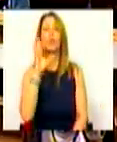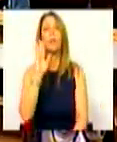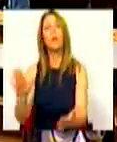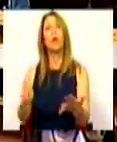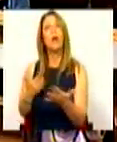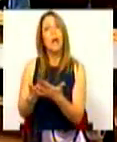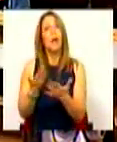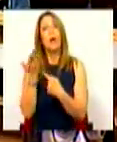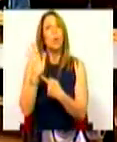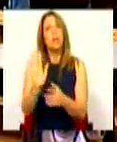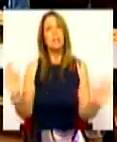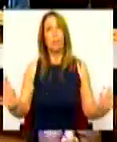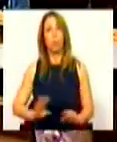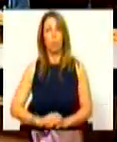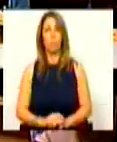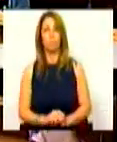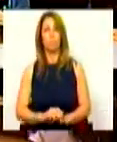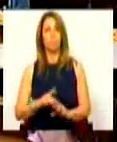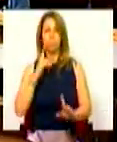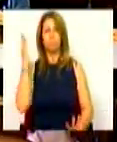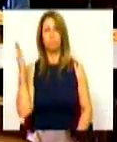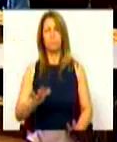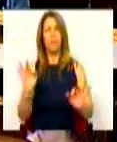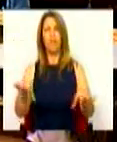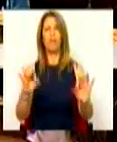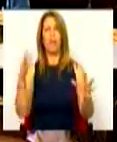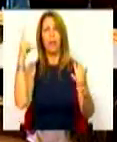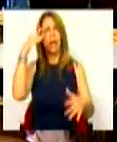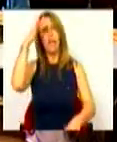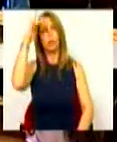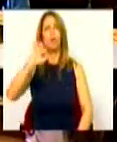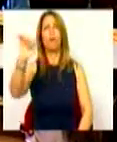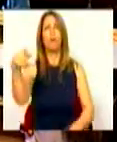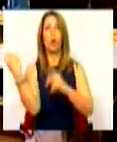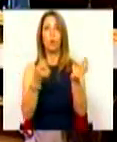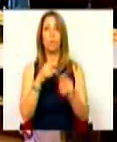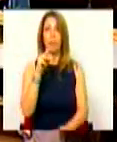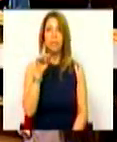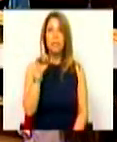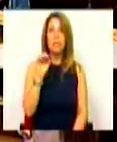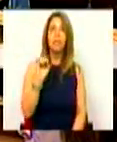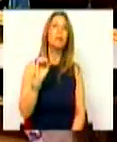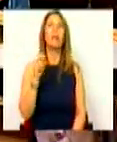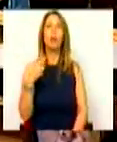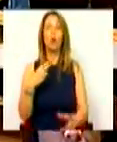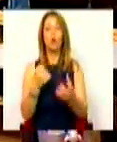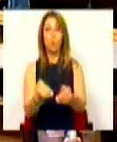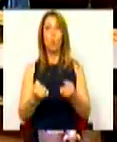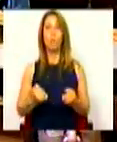é cabal e pelo menos matará a sua ilusão sobre este debate. 360 euros de poupança, o